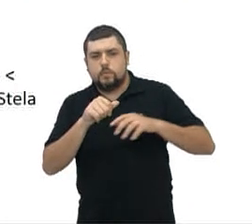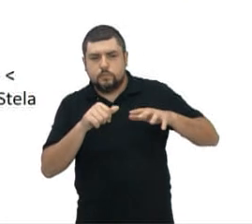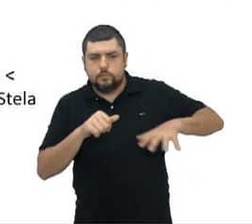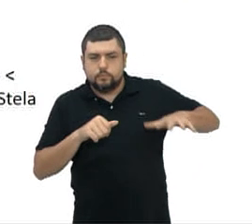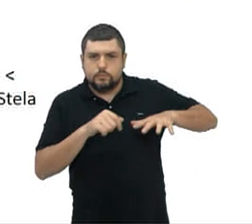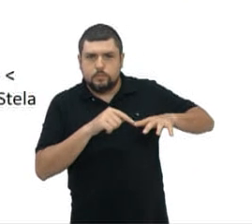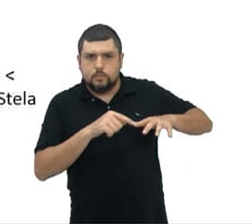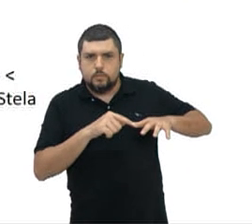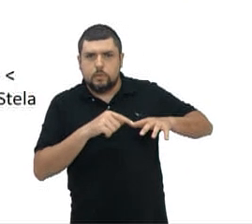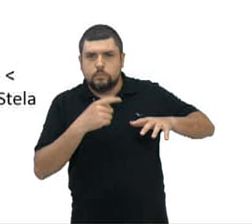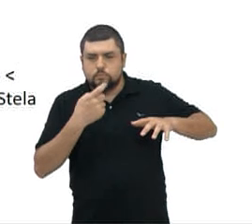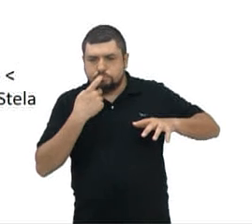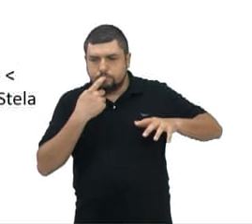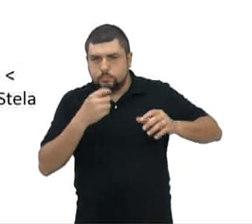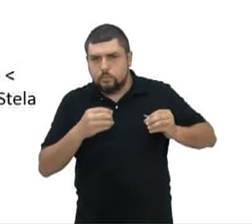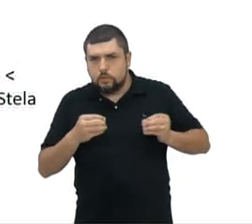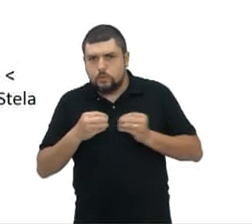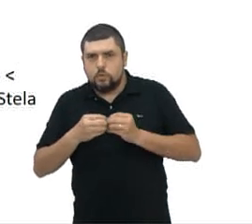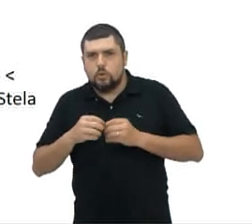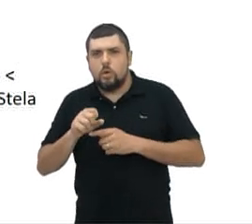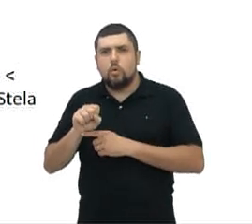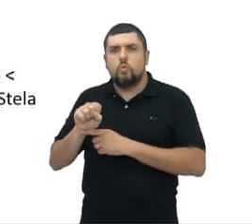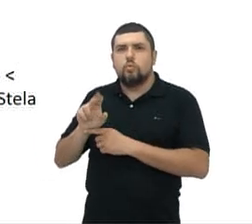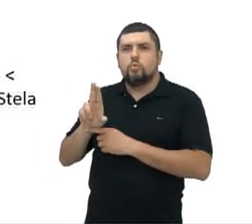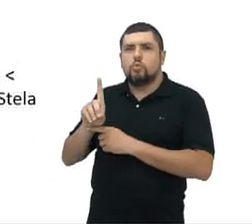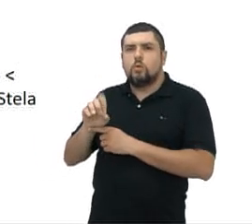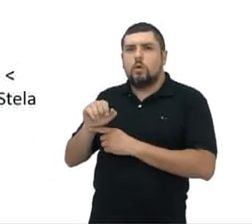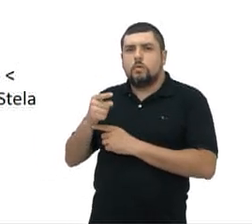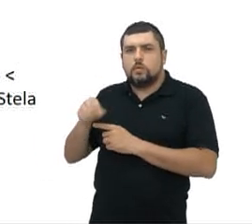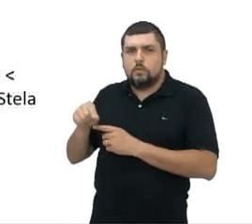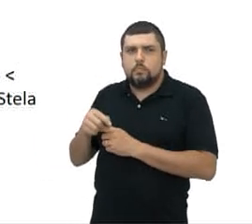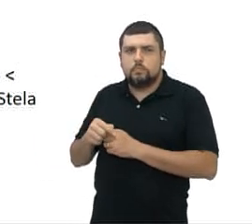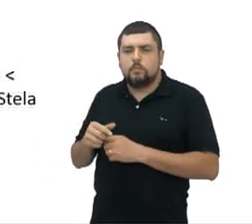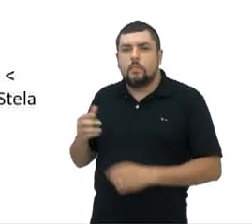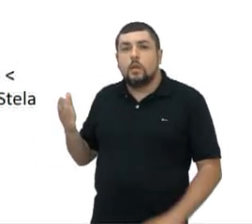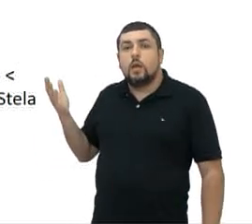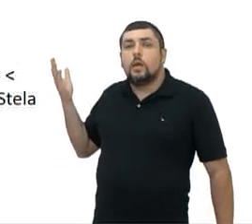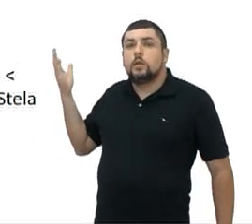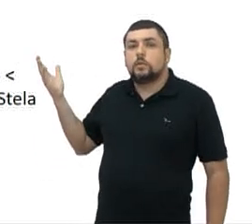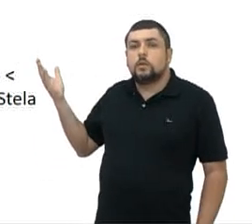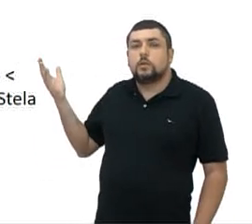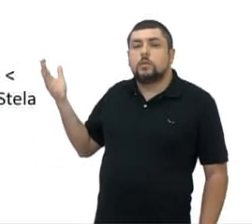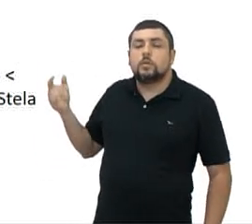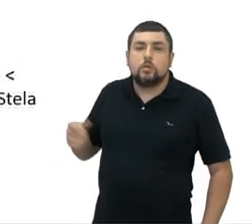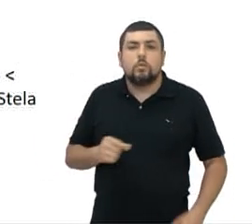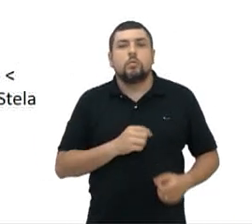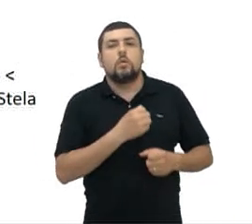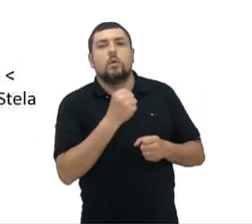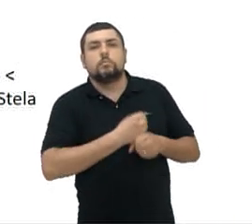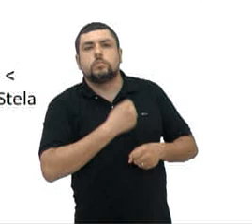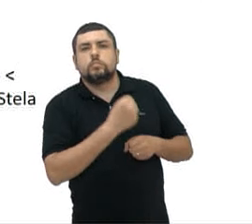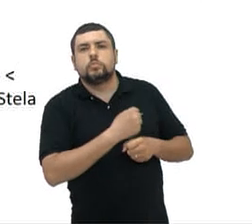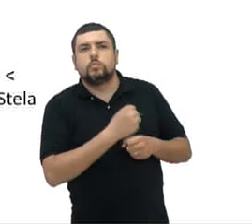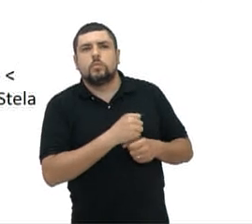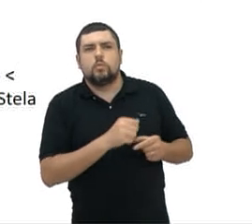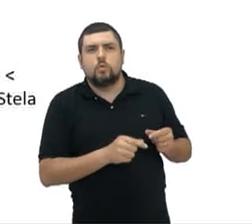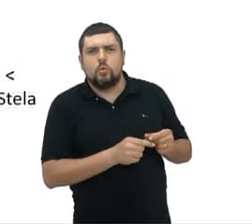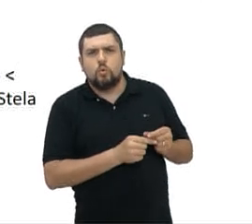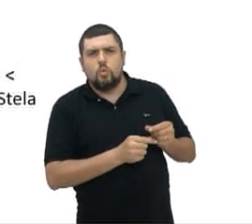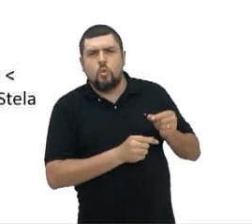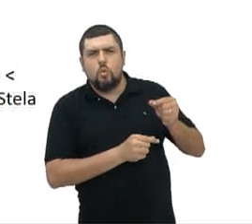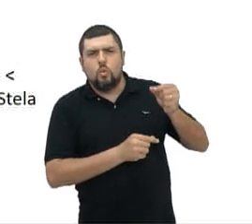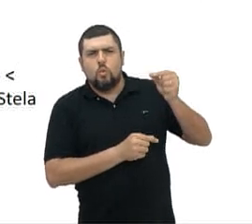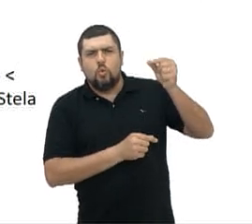ao lado do Sudão. Eu trouxe para vocês um obelisco de Axum. Por que eram construídos obeliscos? Quando eles